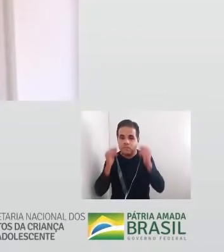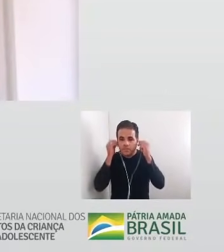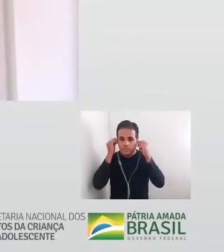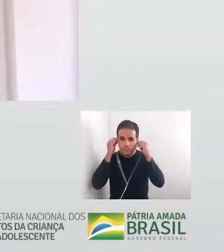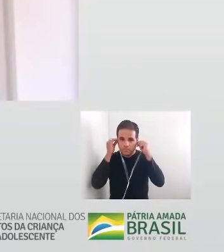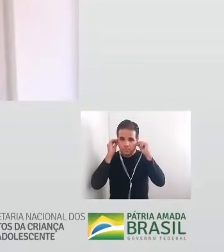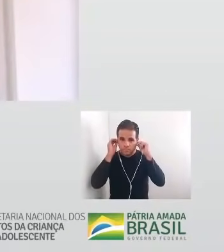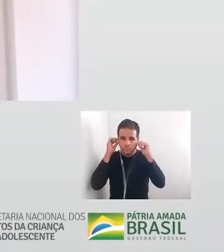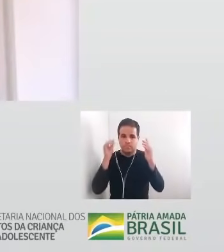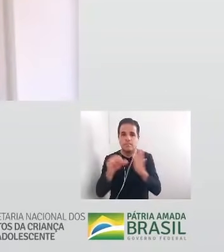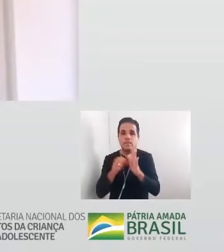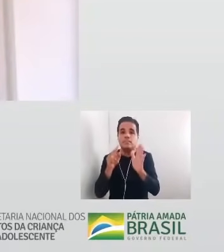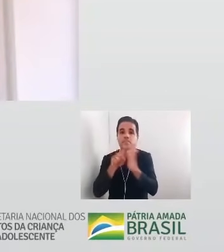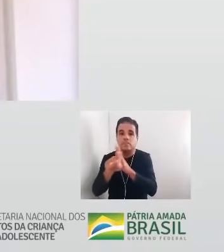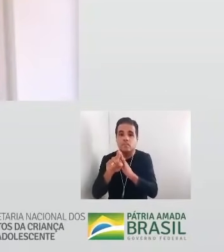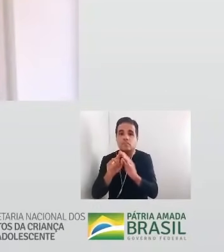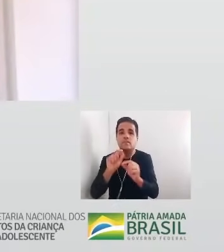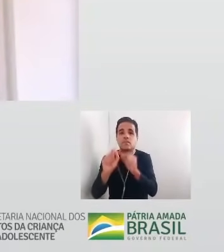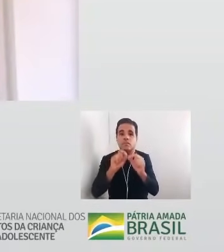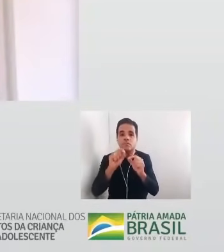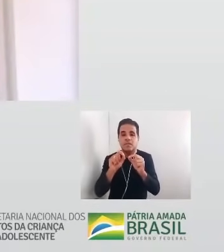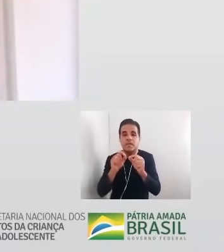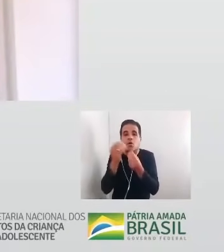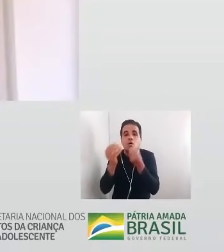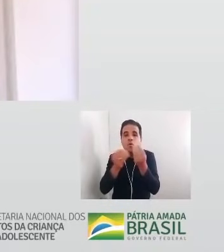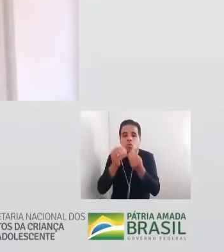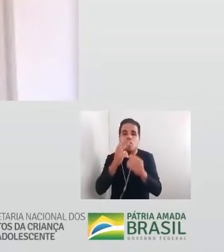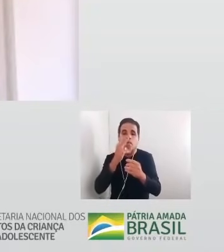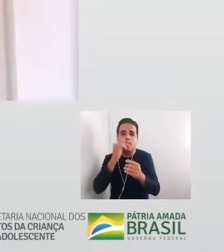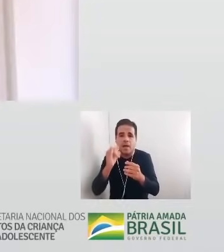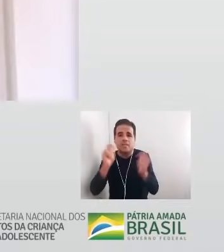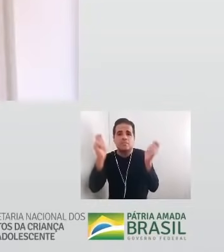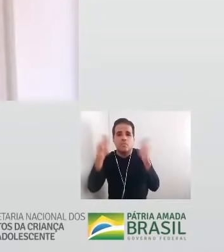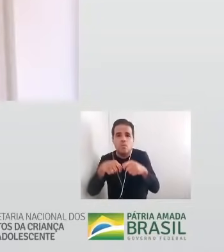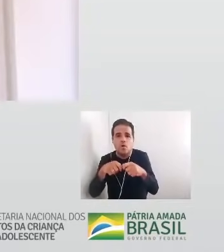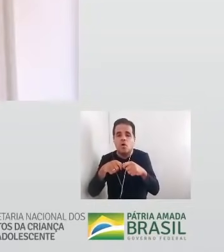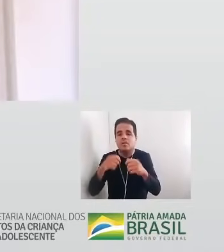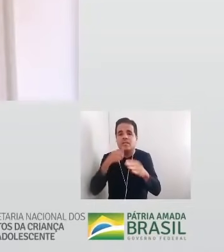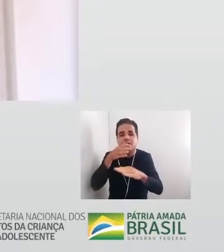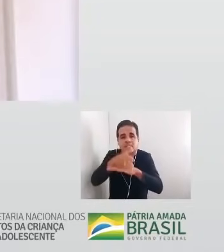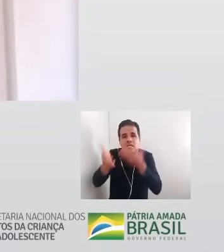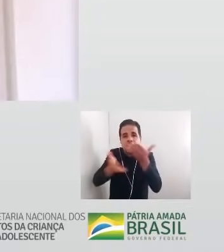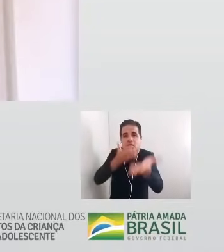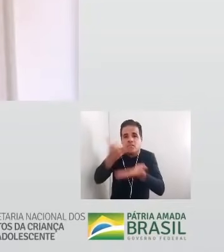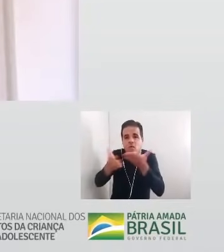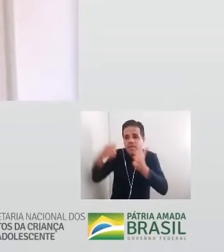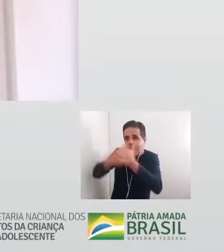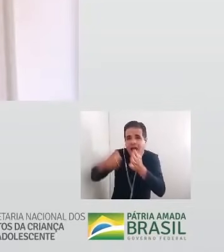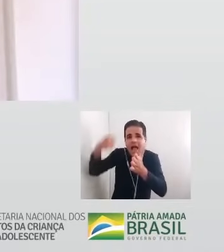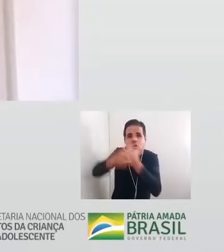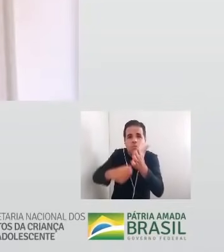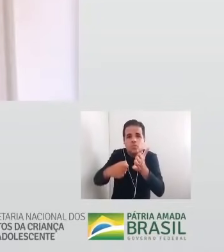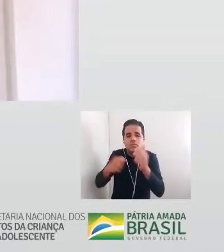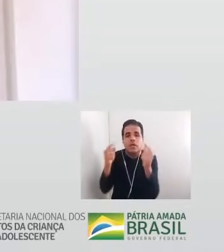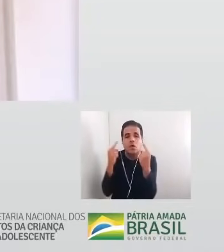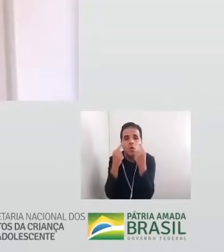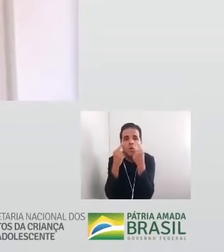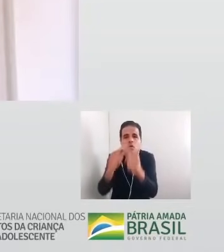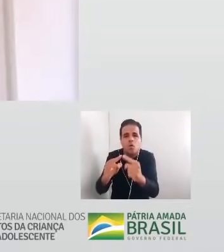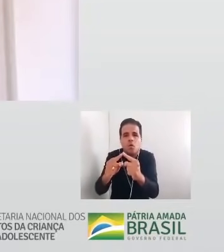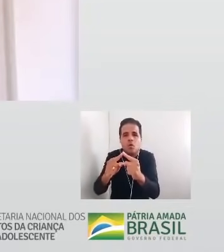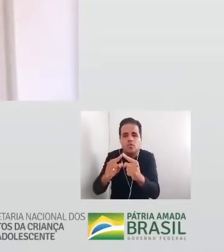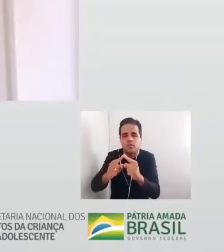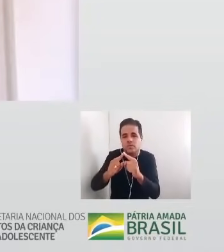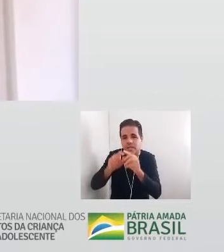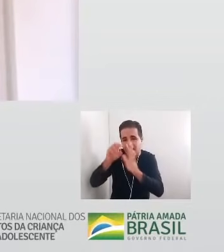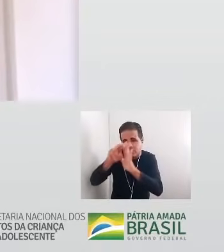A primeira pergunta é a seguinte: como os pais podem se envolver na luta contra a